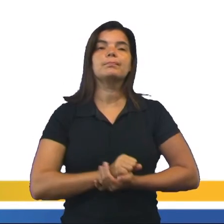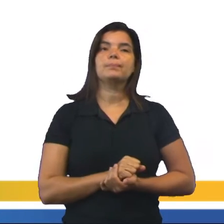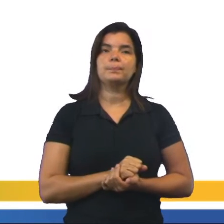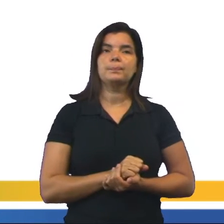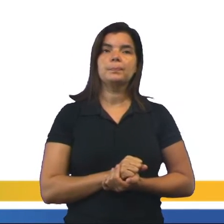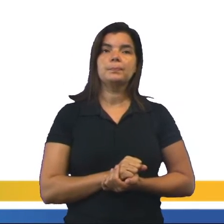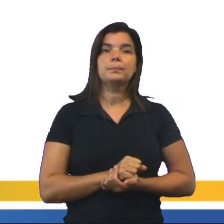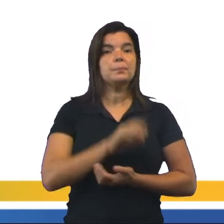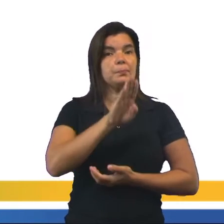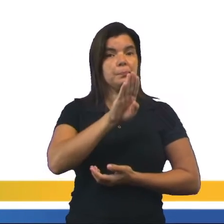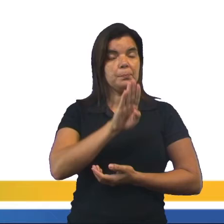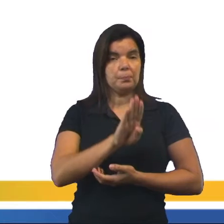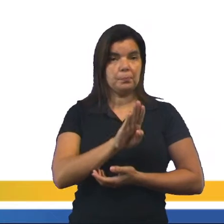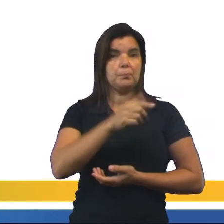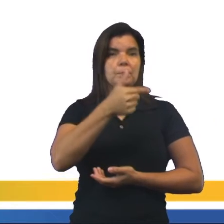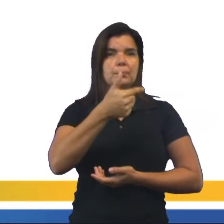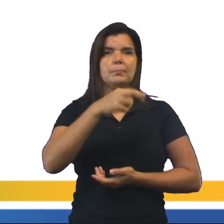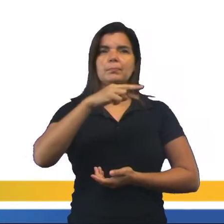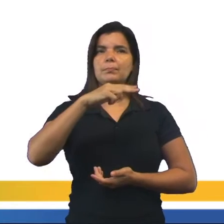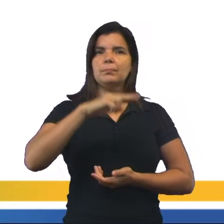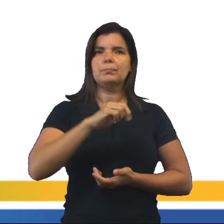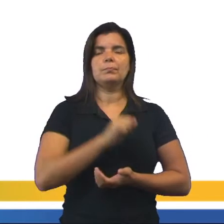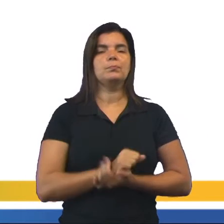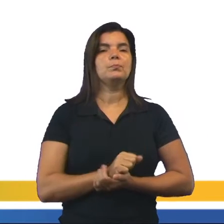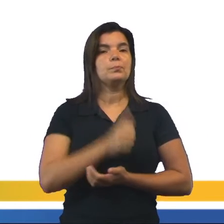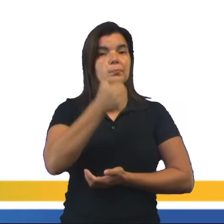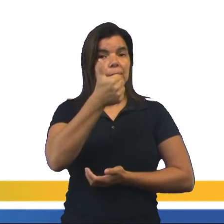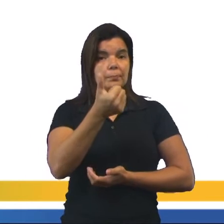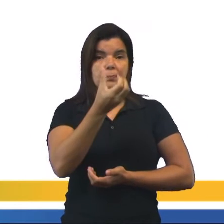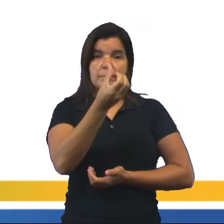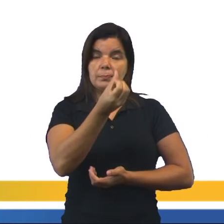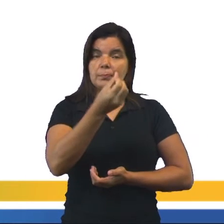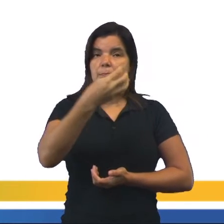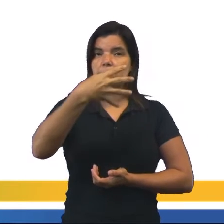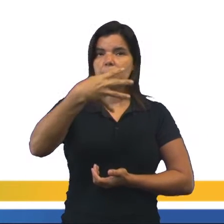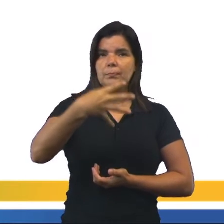graus. B ao quadrado é igual